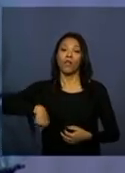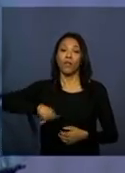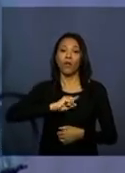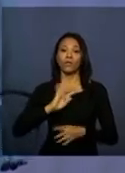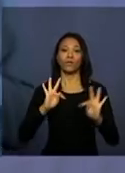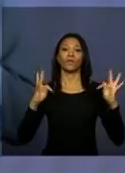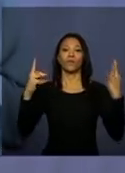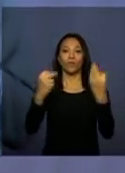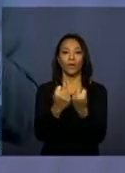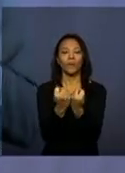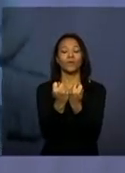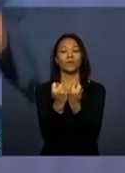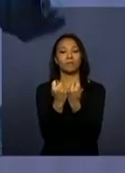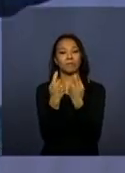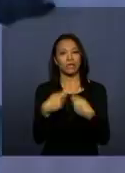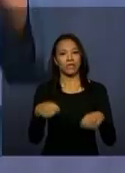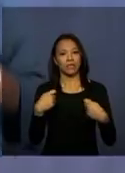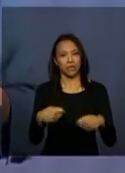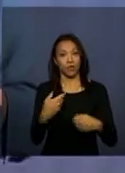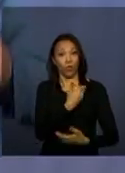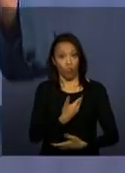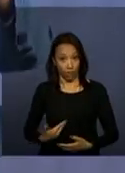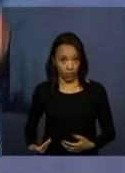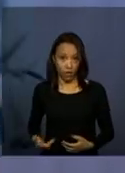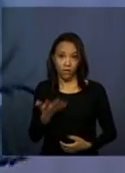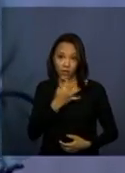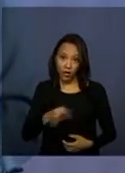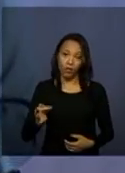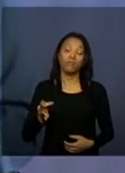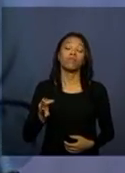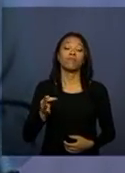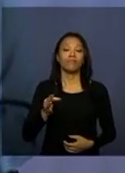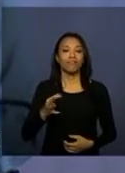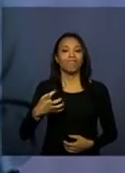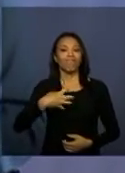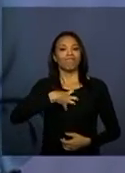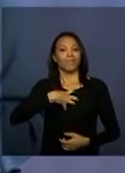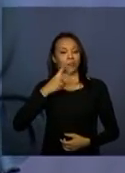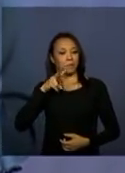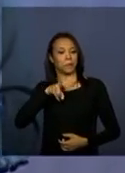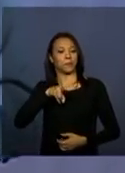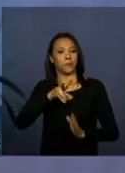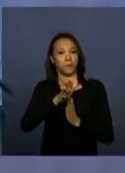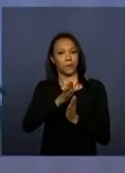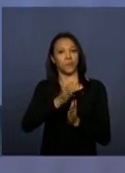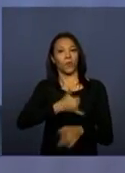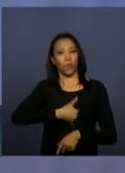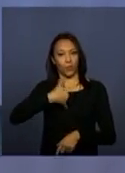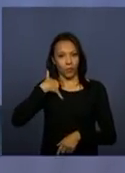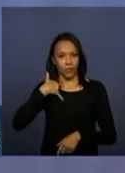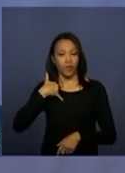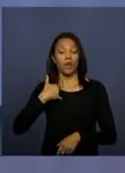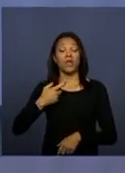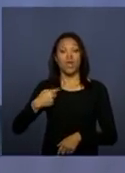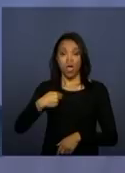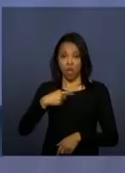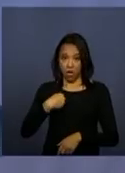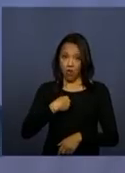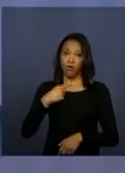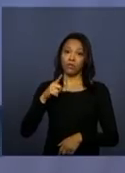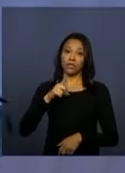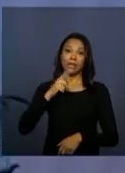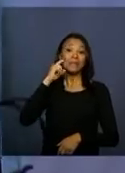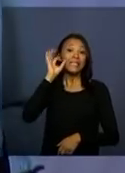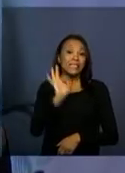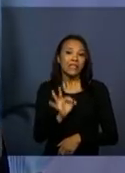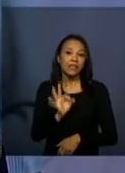de estar, o governo federal está extremamente orgulhoso deles. Agora, eu tenho certeza que,